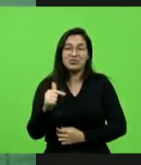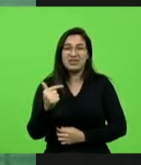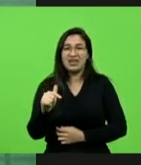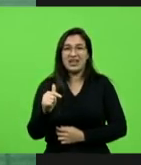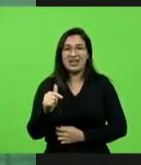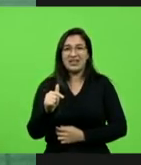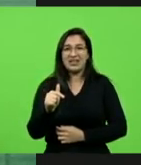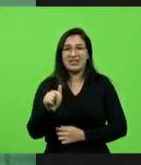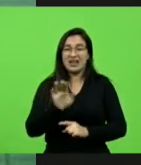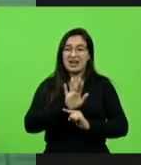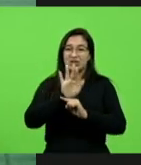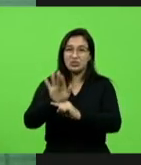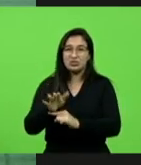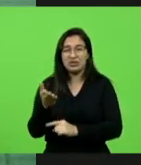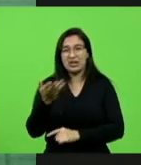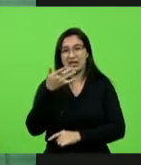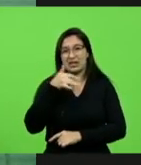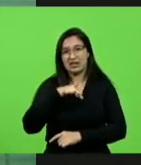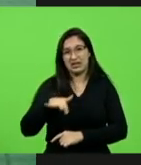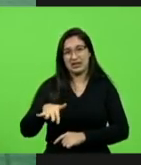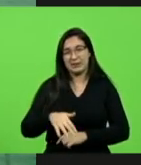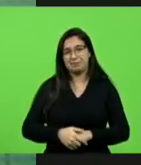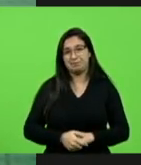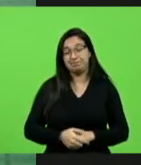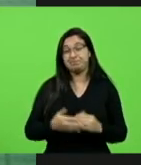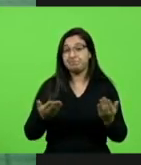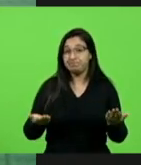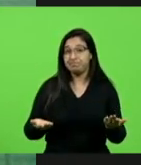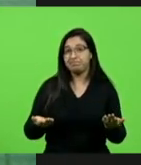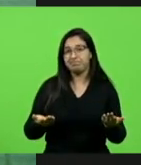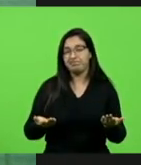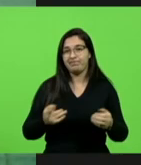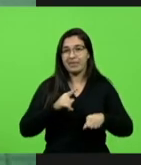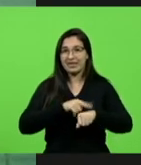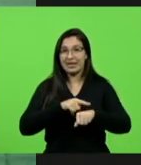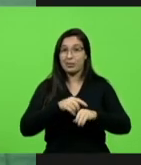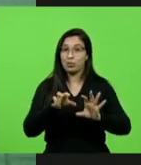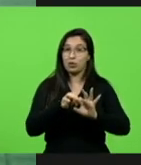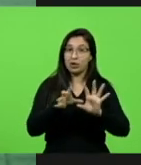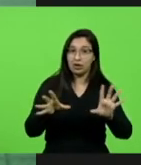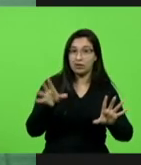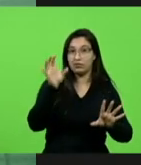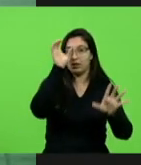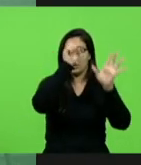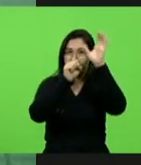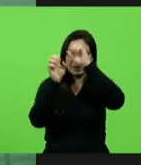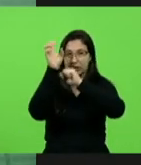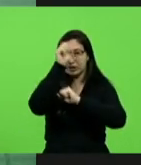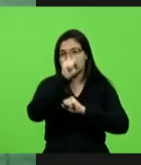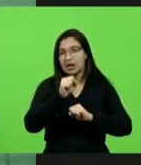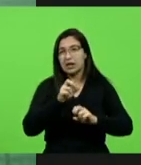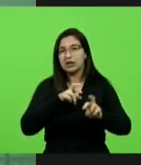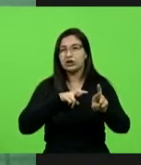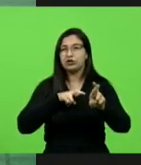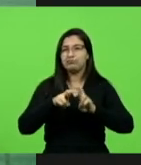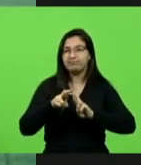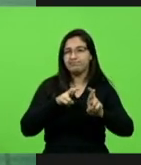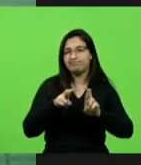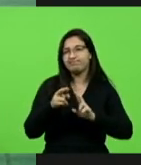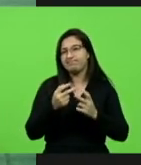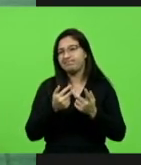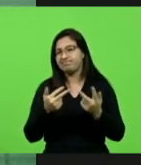propiciar para a criança. O tempo livre, a aprendizagem na relação, a aprendizagem é uma